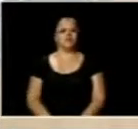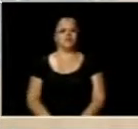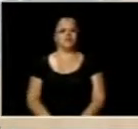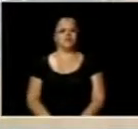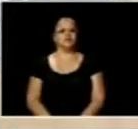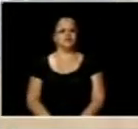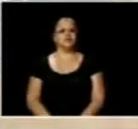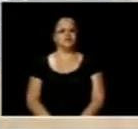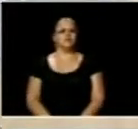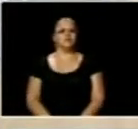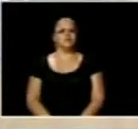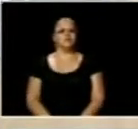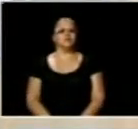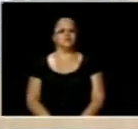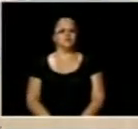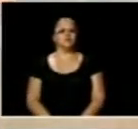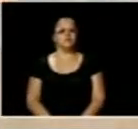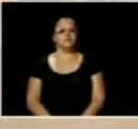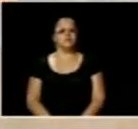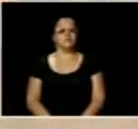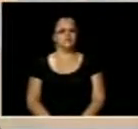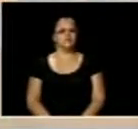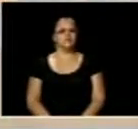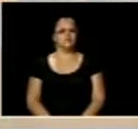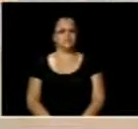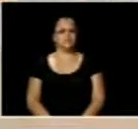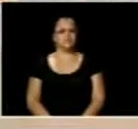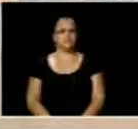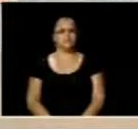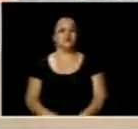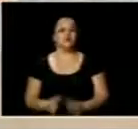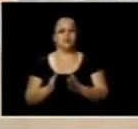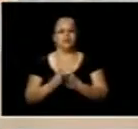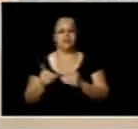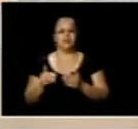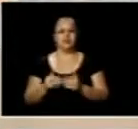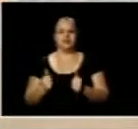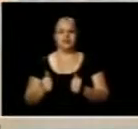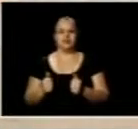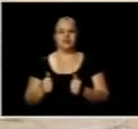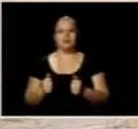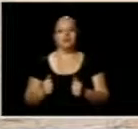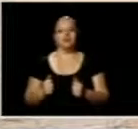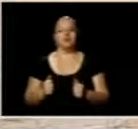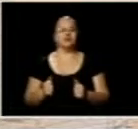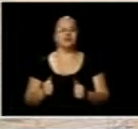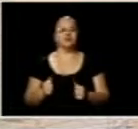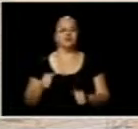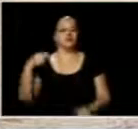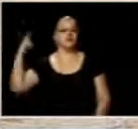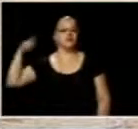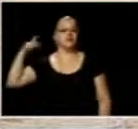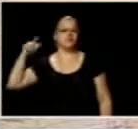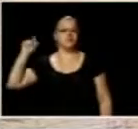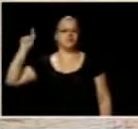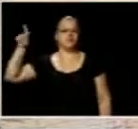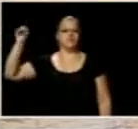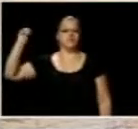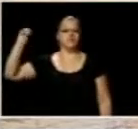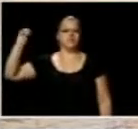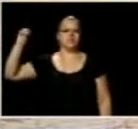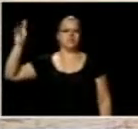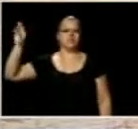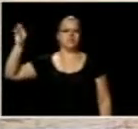porque nós pedimos aqui para a vereadora Goretti. Então, só entregaram para a vereadora Goretti, que mora na Imaculada. Quer dizer, a